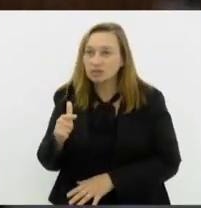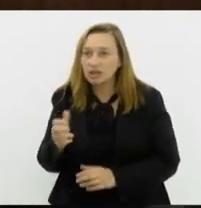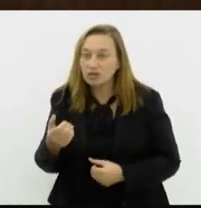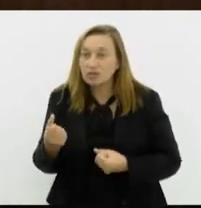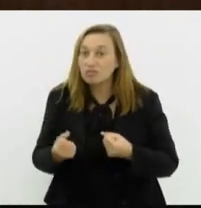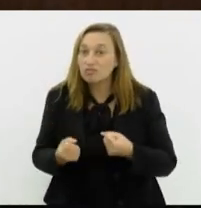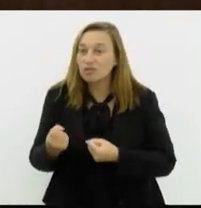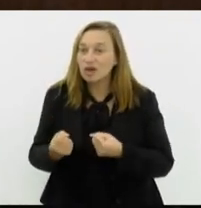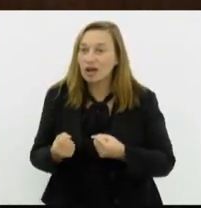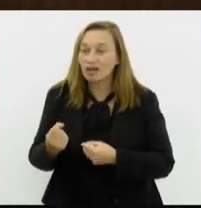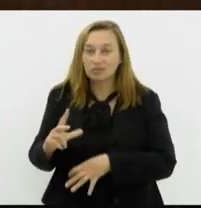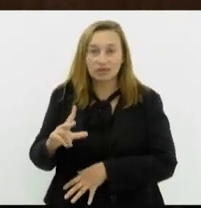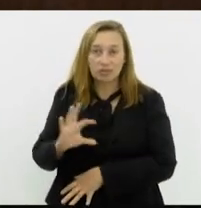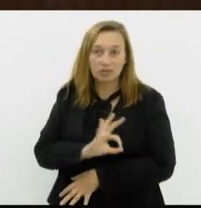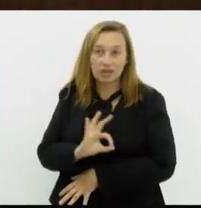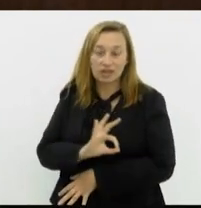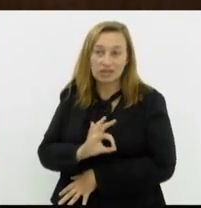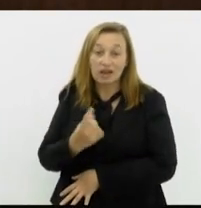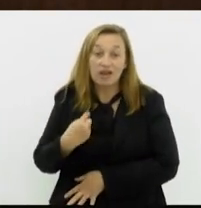carro particular.